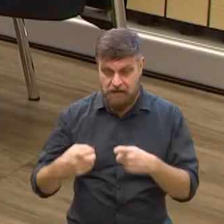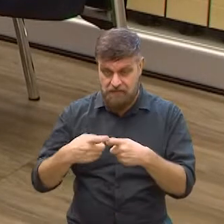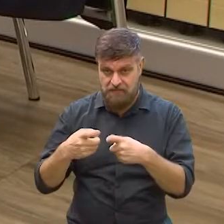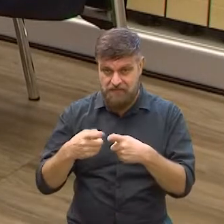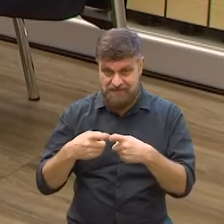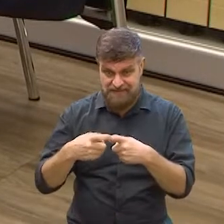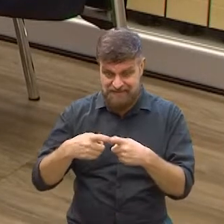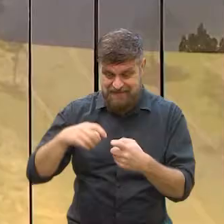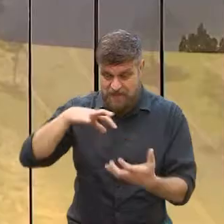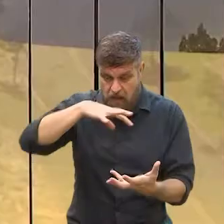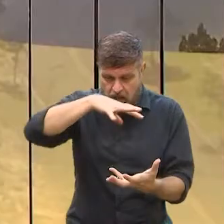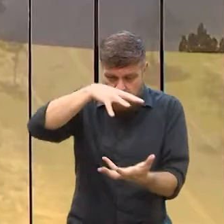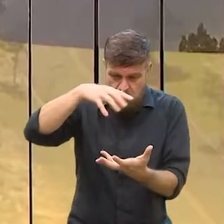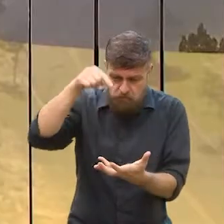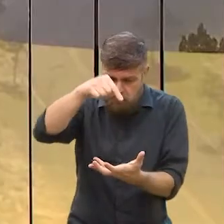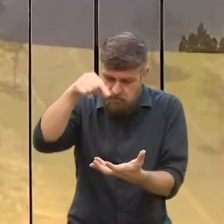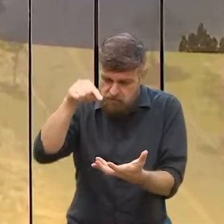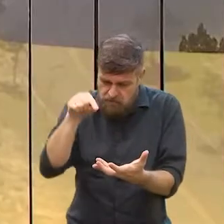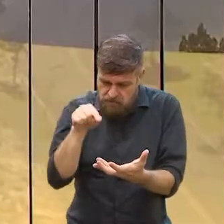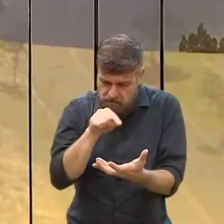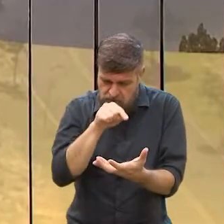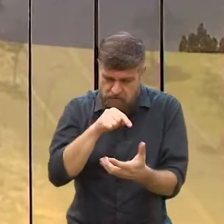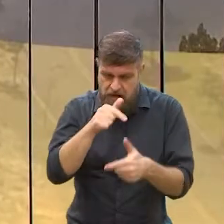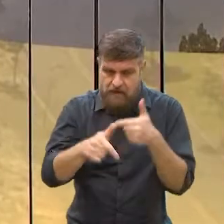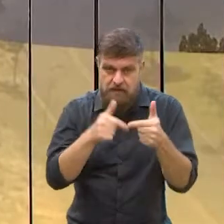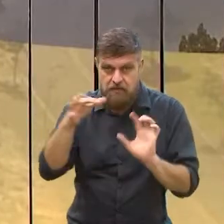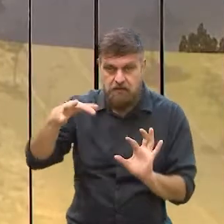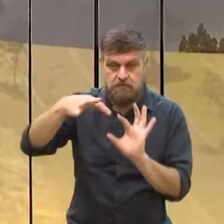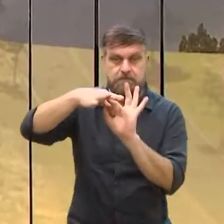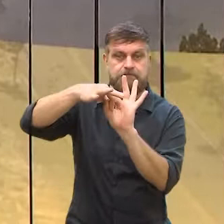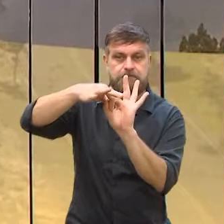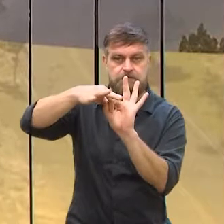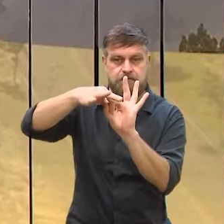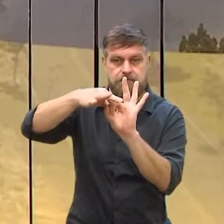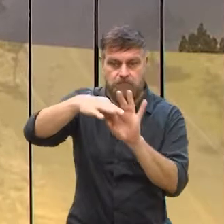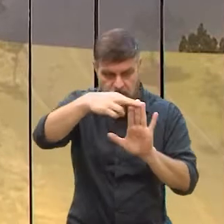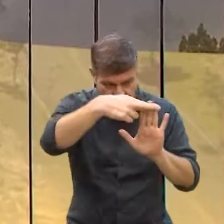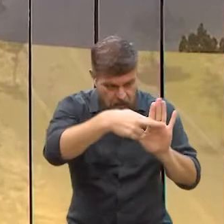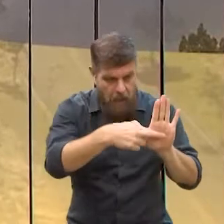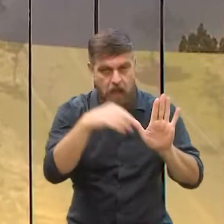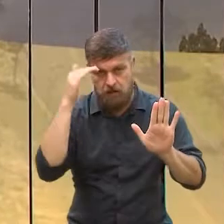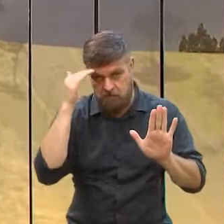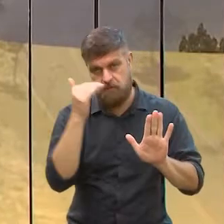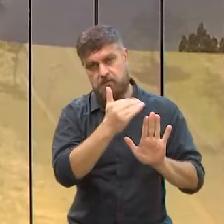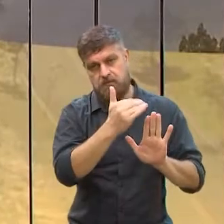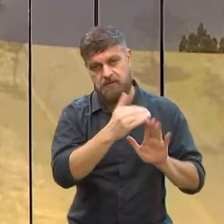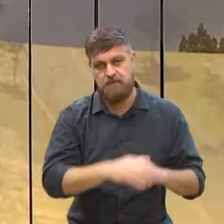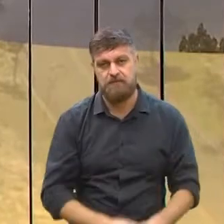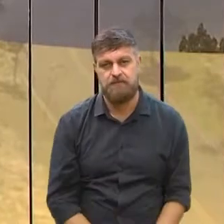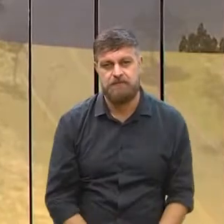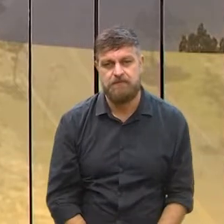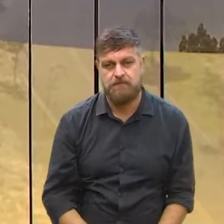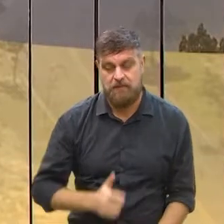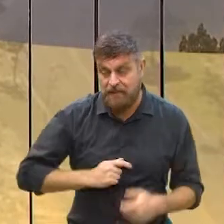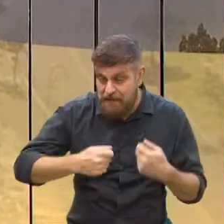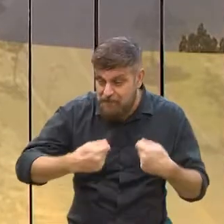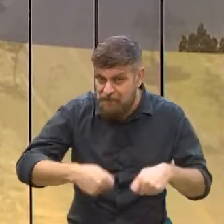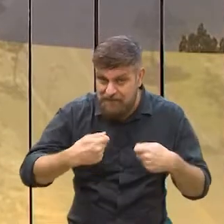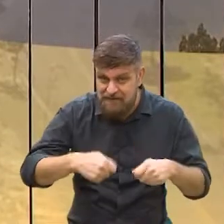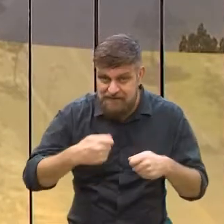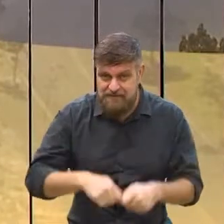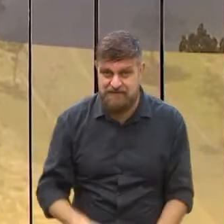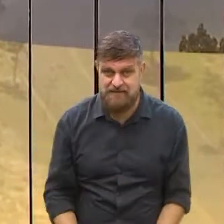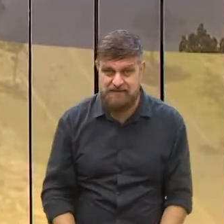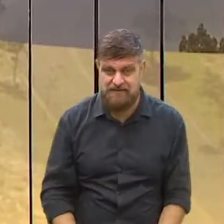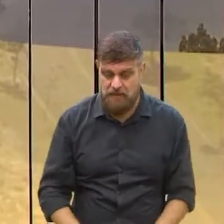hoje, no mundo inteiro, trabalha em consenso nessas normas. Então, deve ser seguida